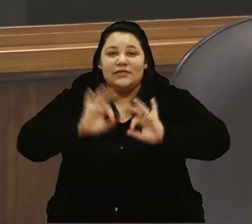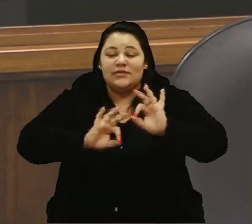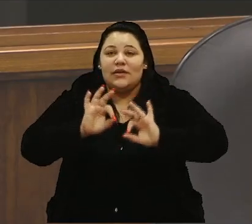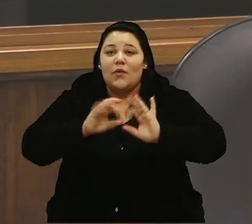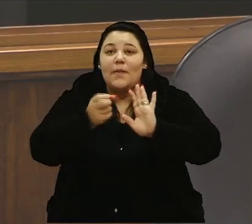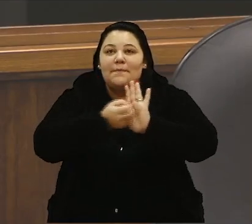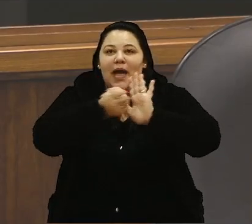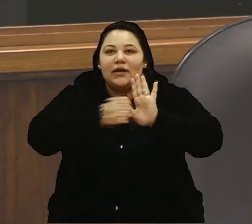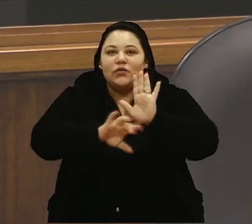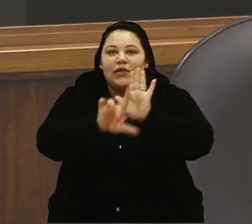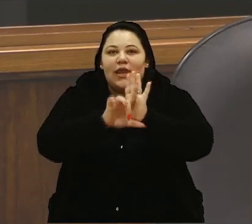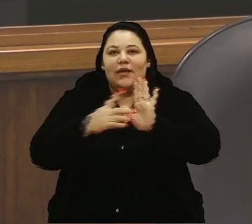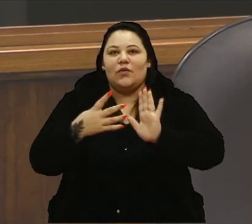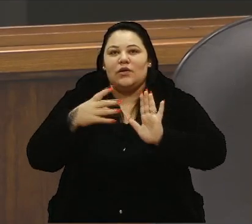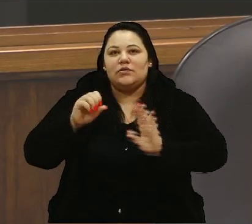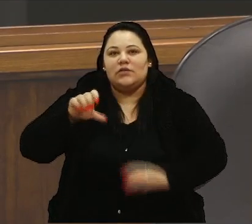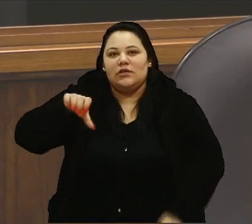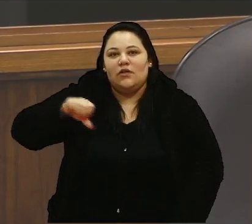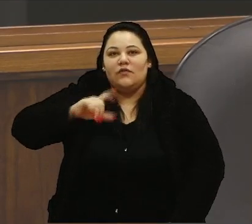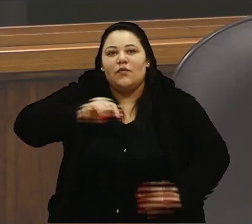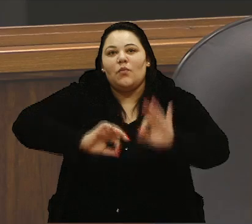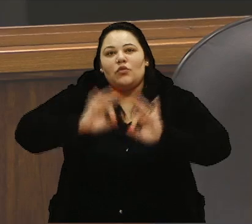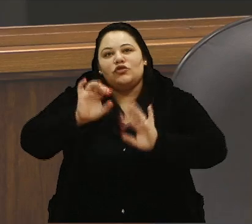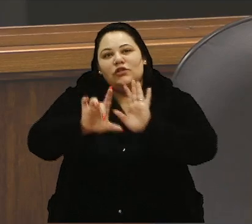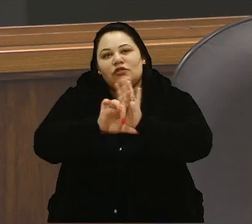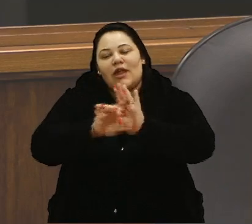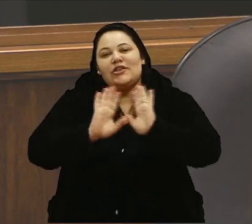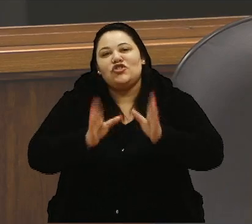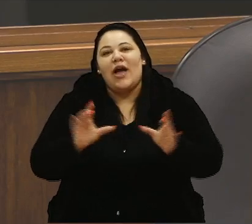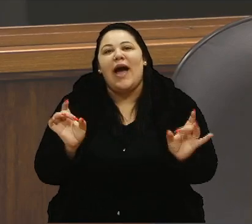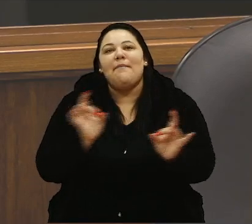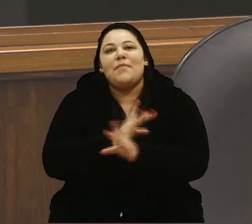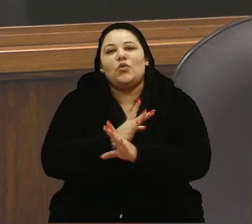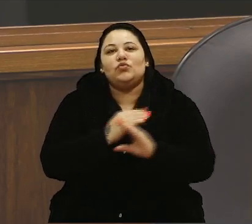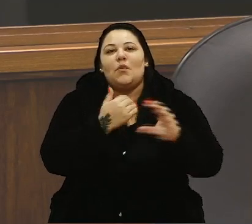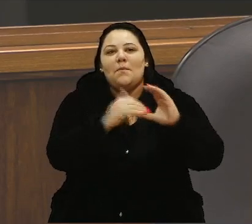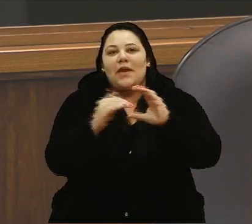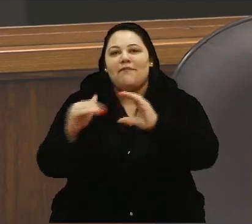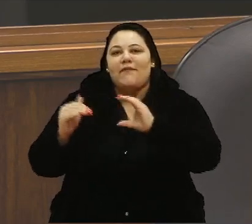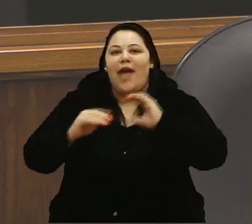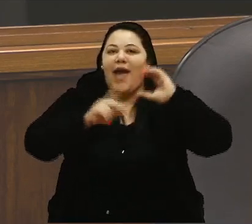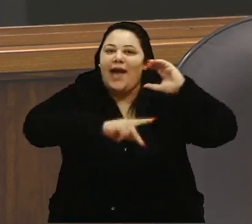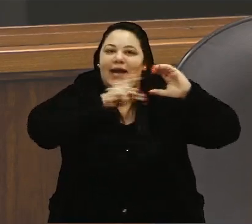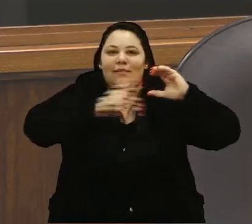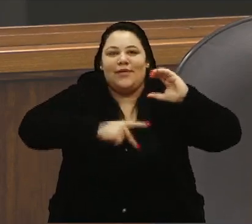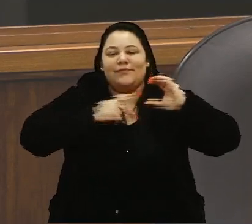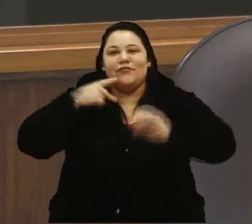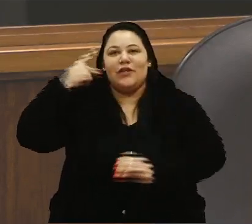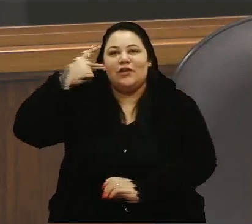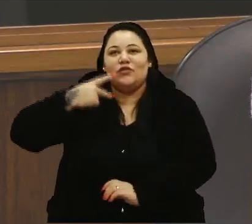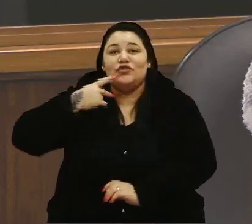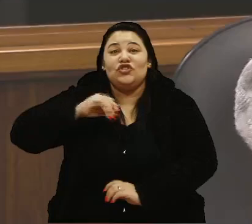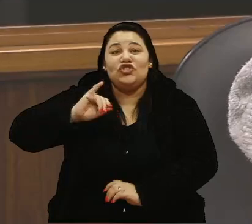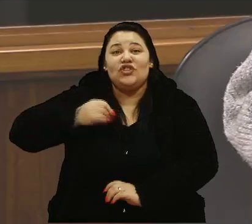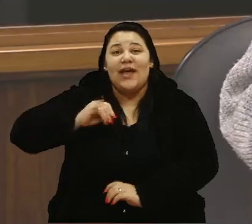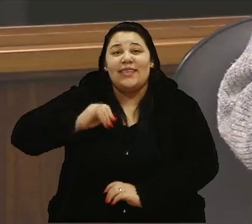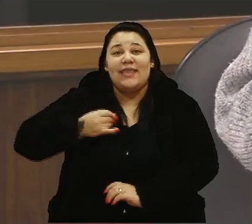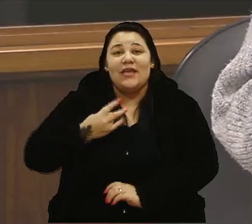Lei 409. O projeto de lei já está pronto para ser enviado à Câmara de Vereadores em janeiro